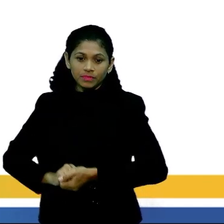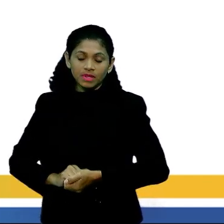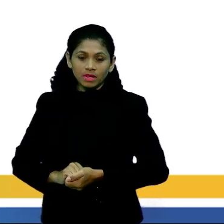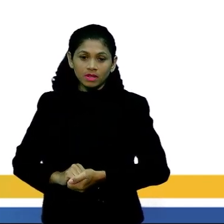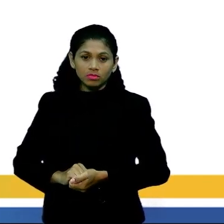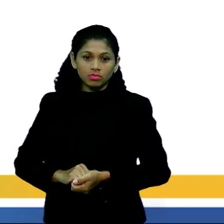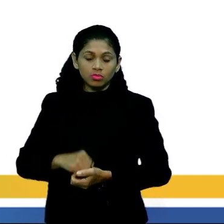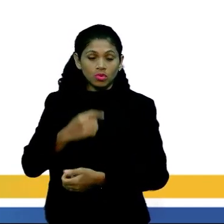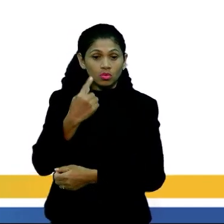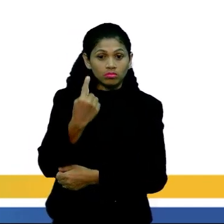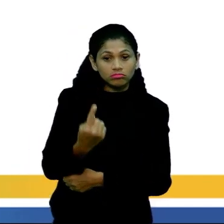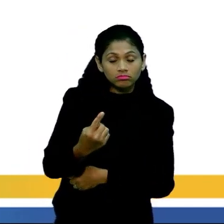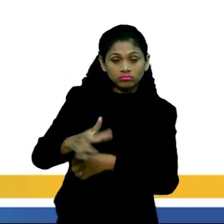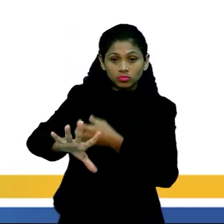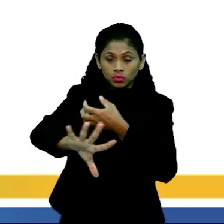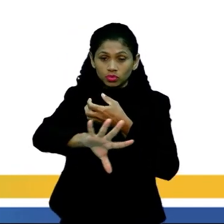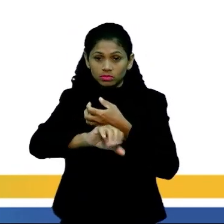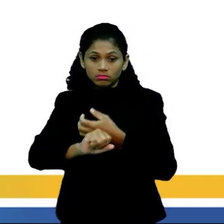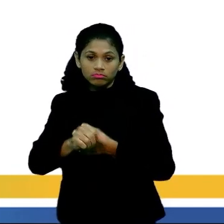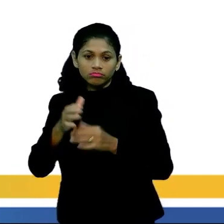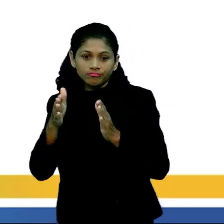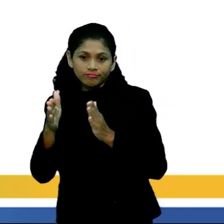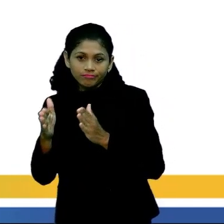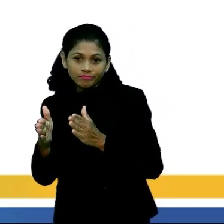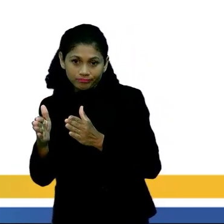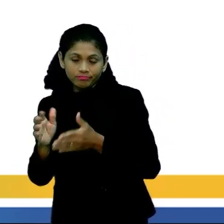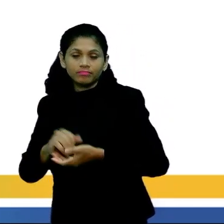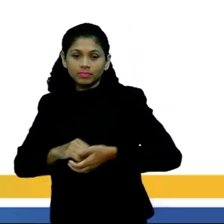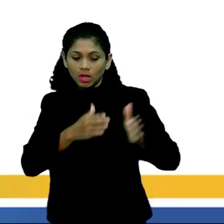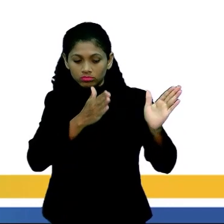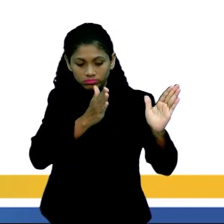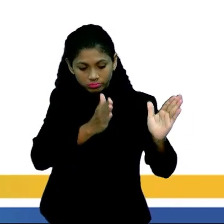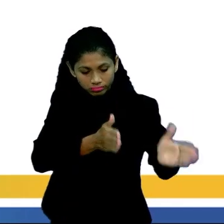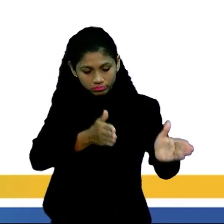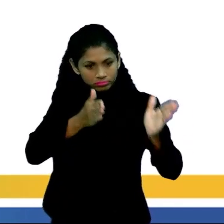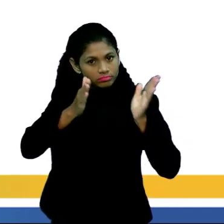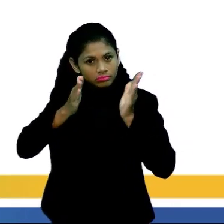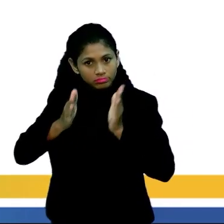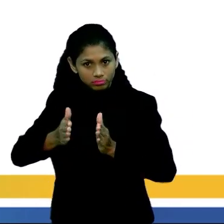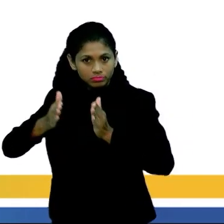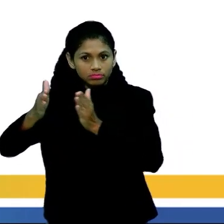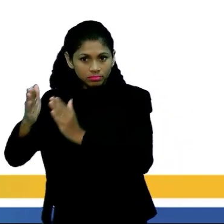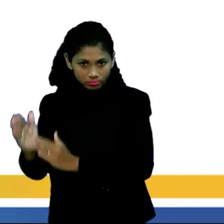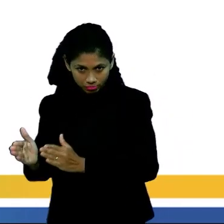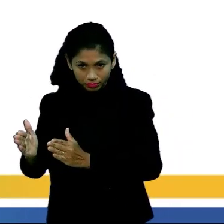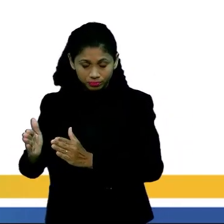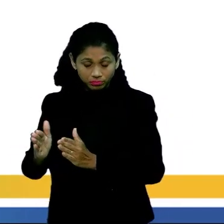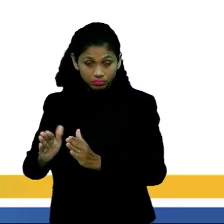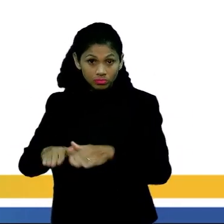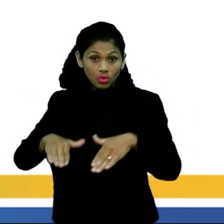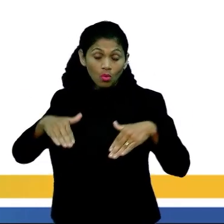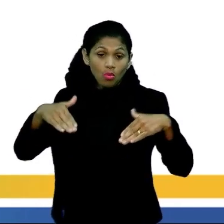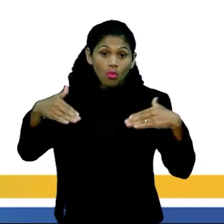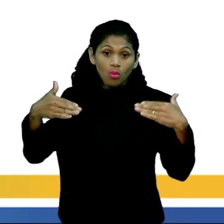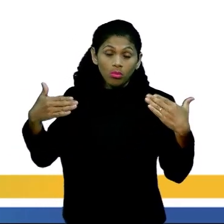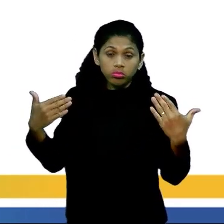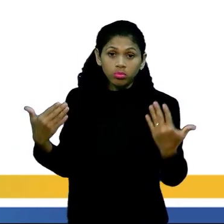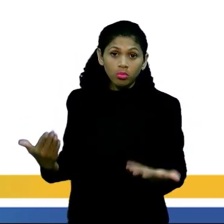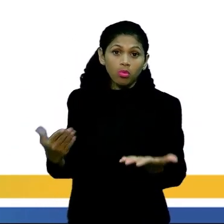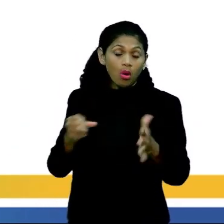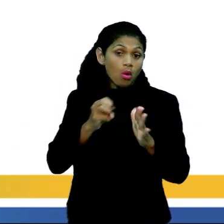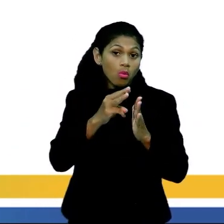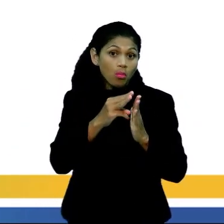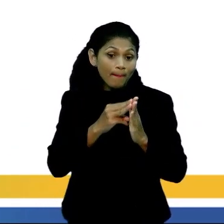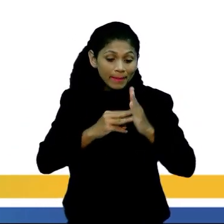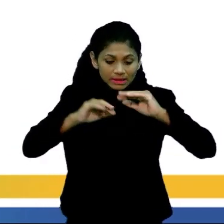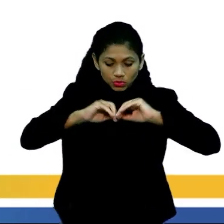a cana foi esmagada e na etapa 3 ela passou por filtros. Então vamos ver qual desses métodos de